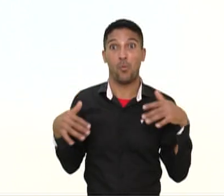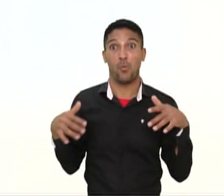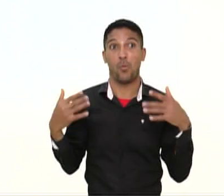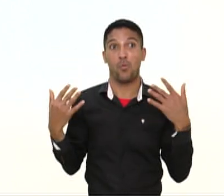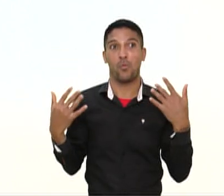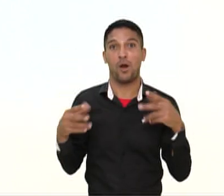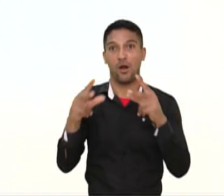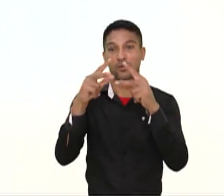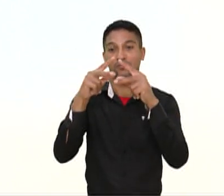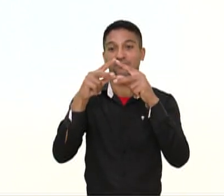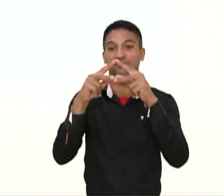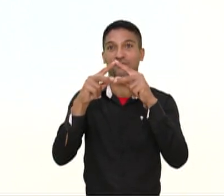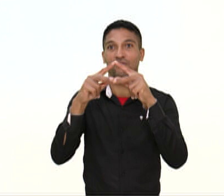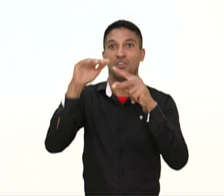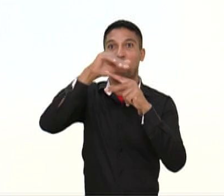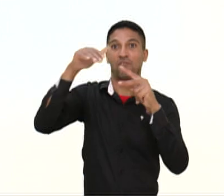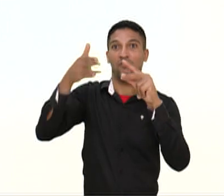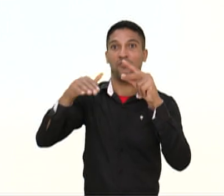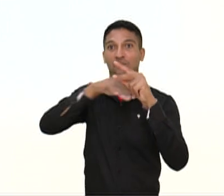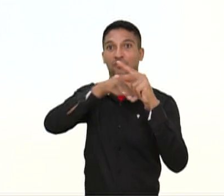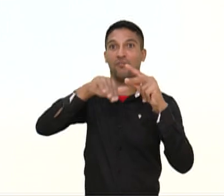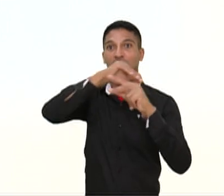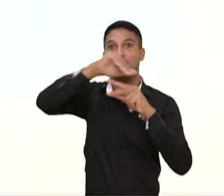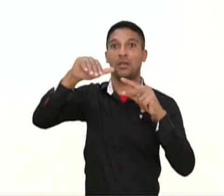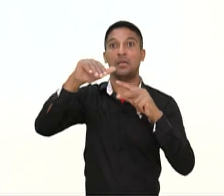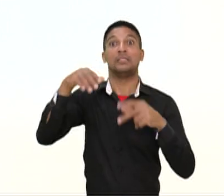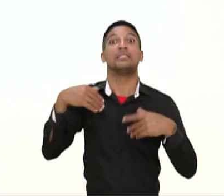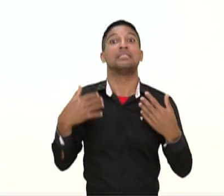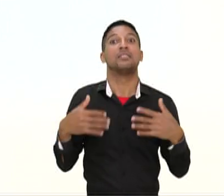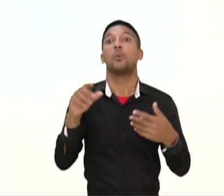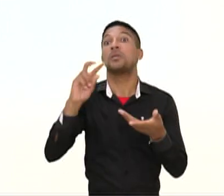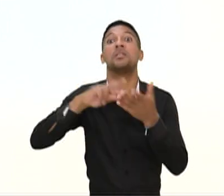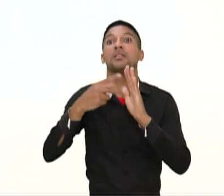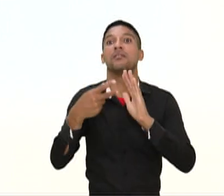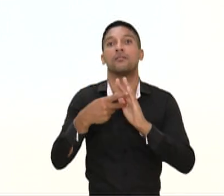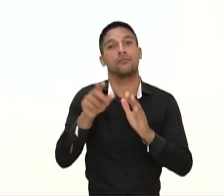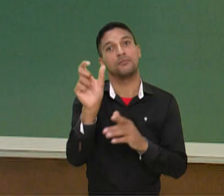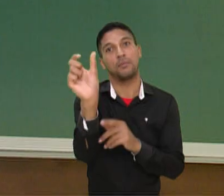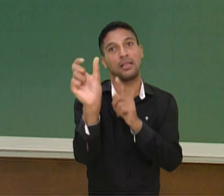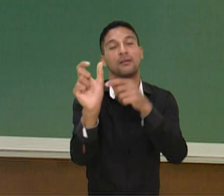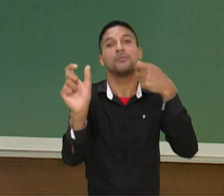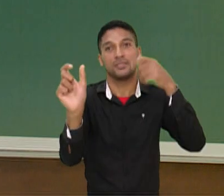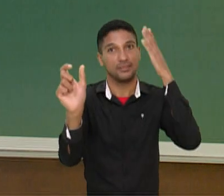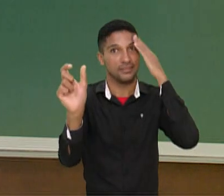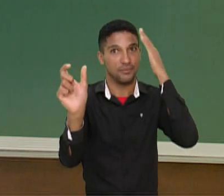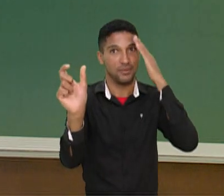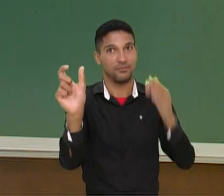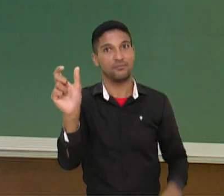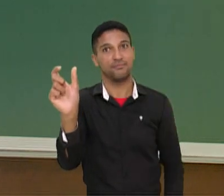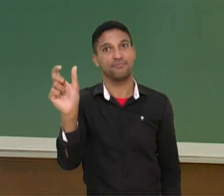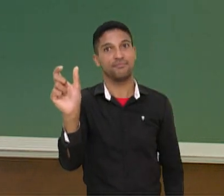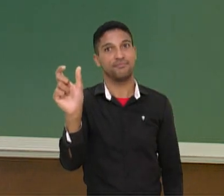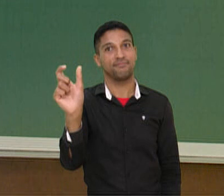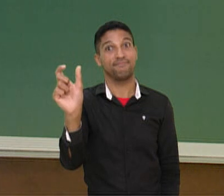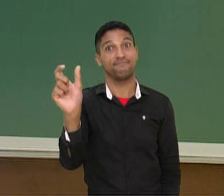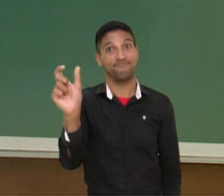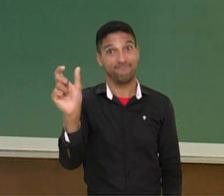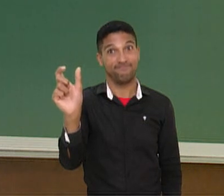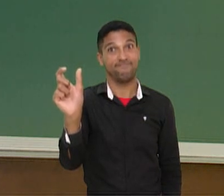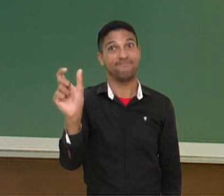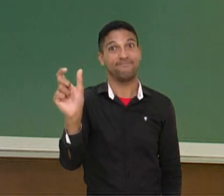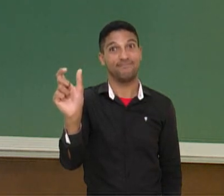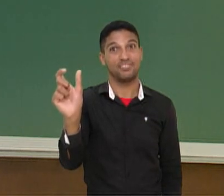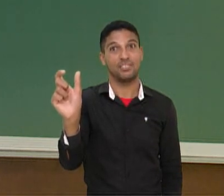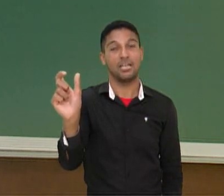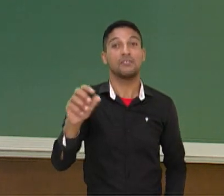dodecágono? Porque se você não souber essa palavra, você pode saber decor a fórmula, mas